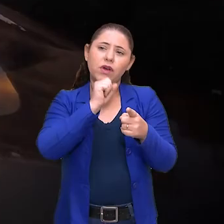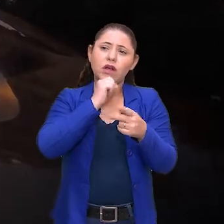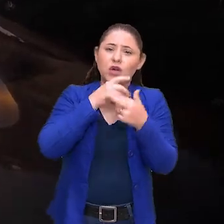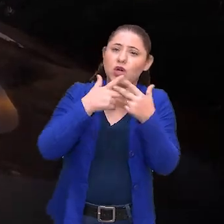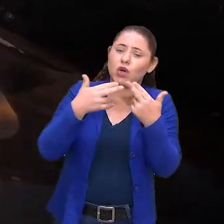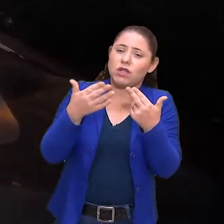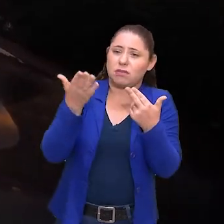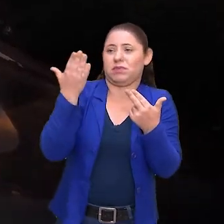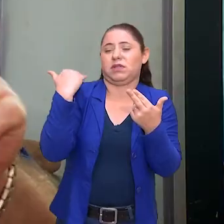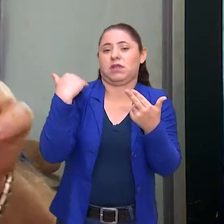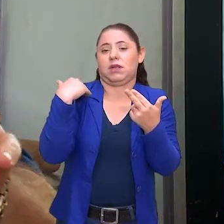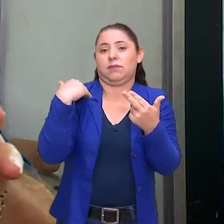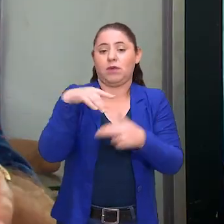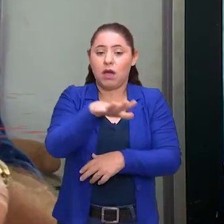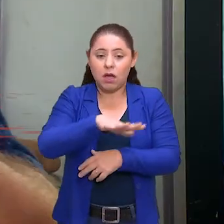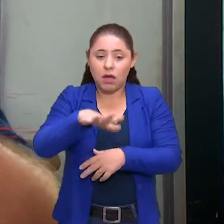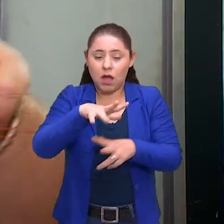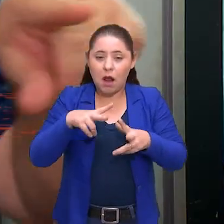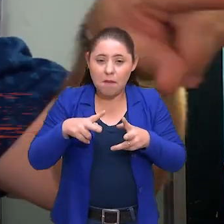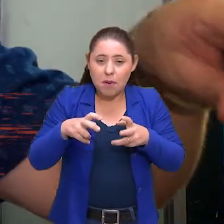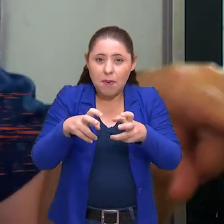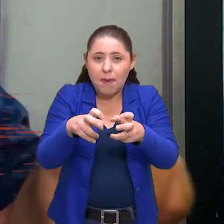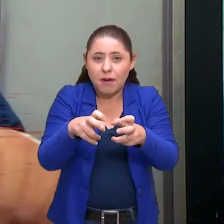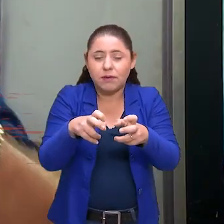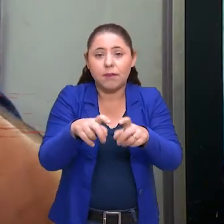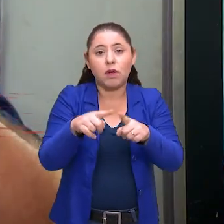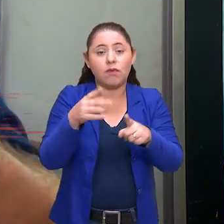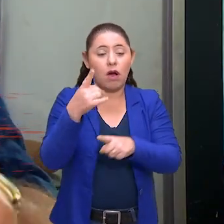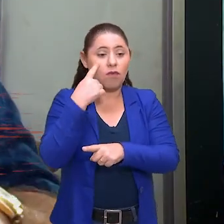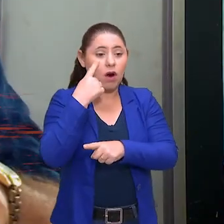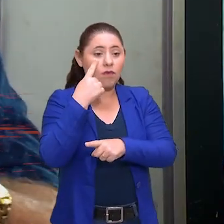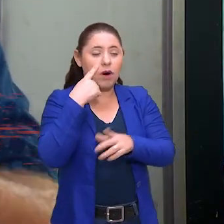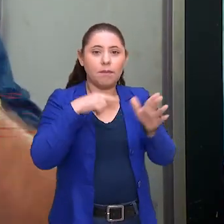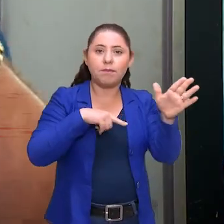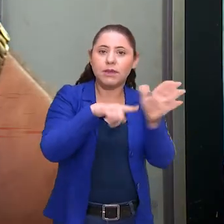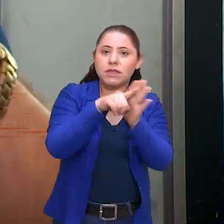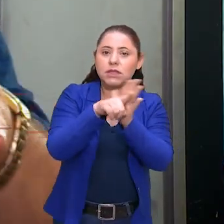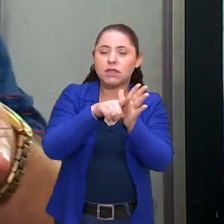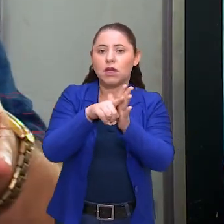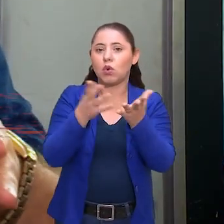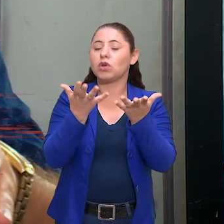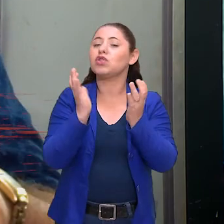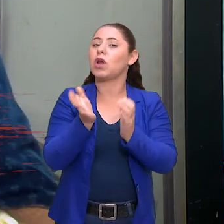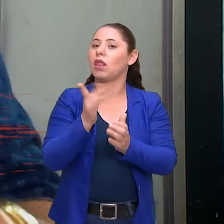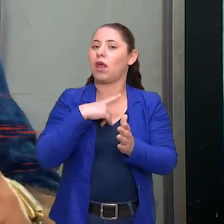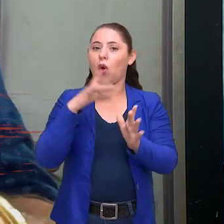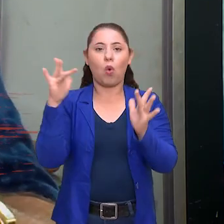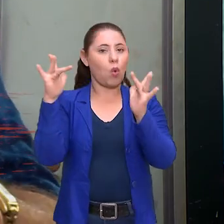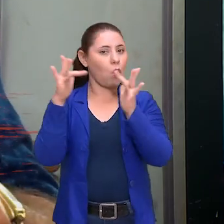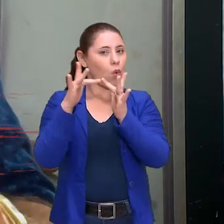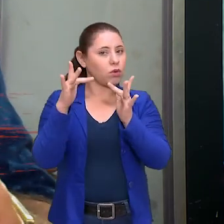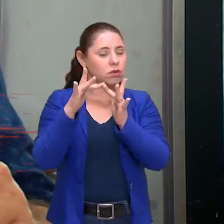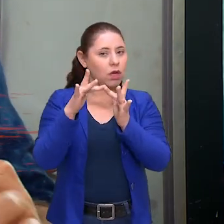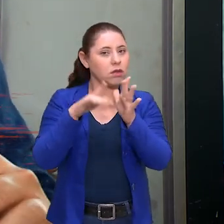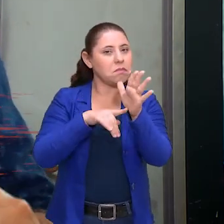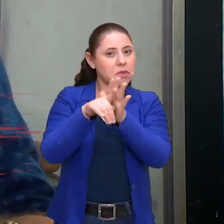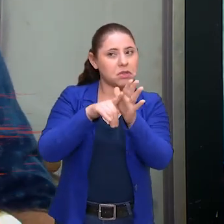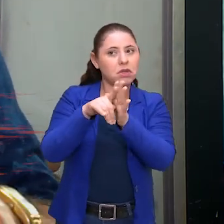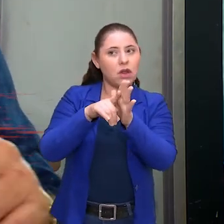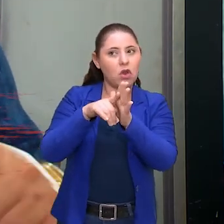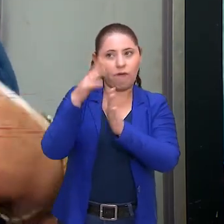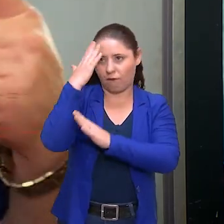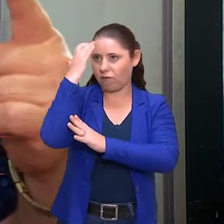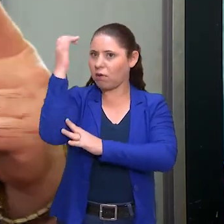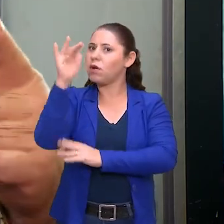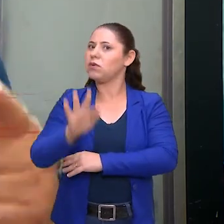das coisas antigas, das coisas dos sítios arqueológicos, gostam de ver isso. São pesquisadores que nós já tivemos contato, e pesquisadores